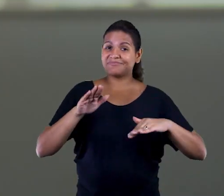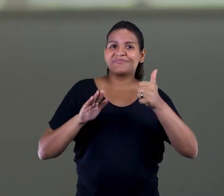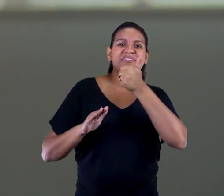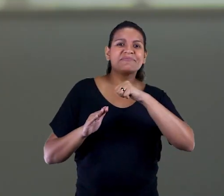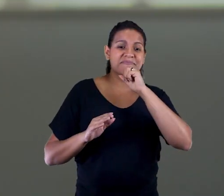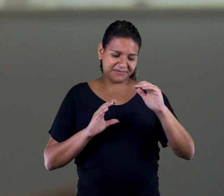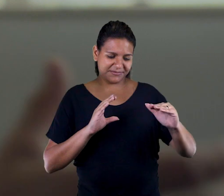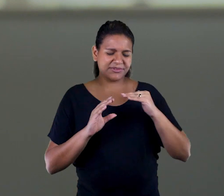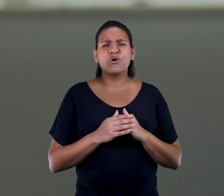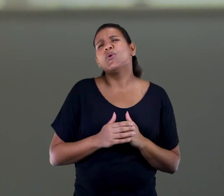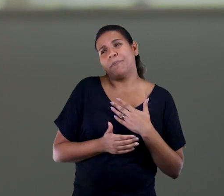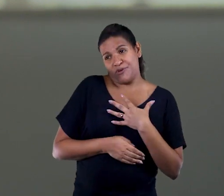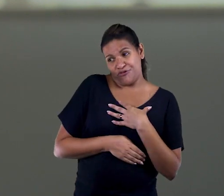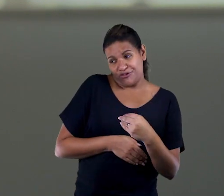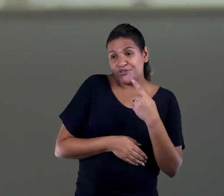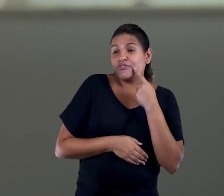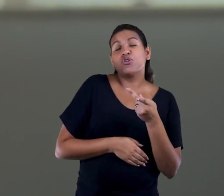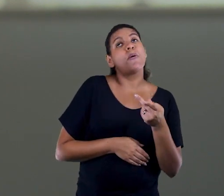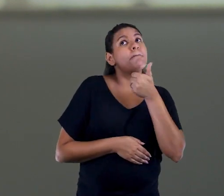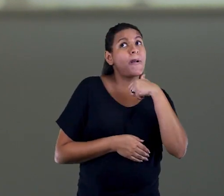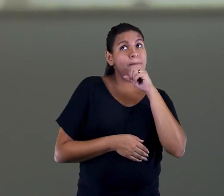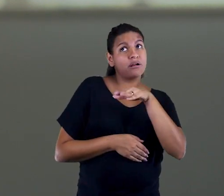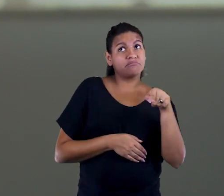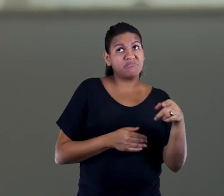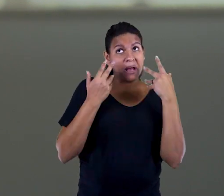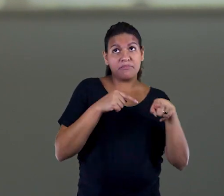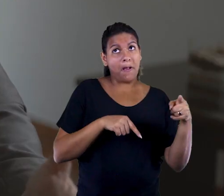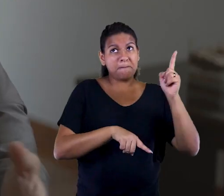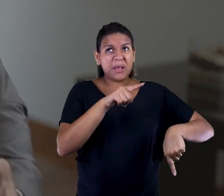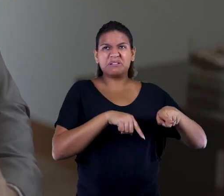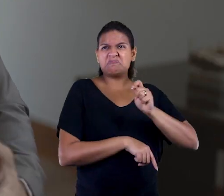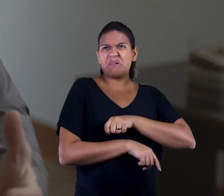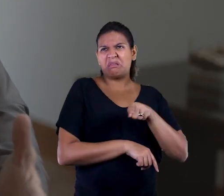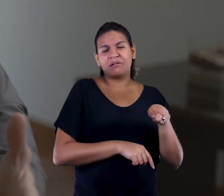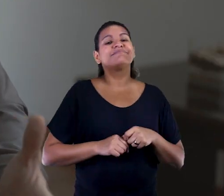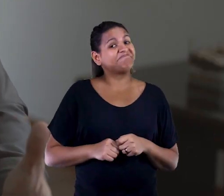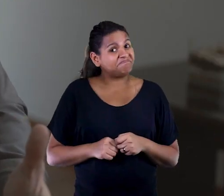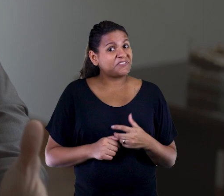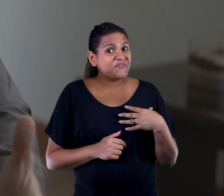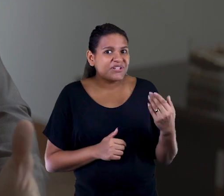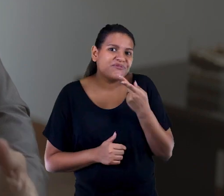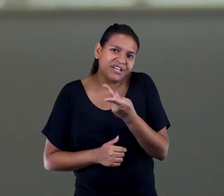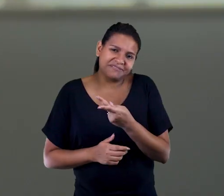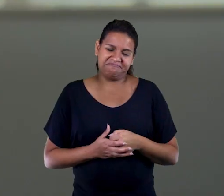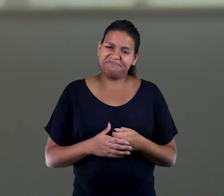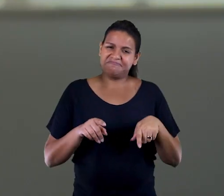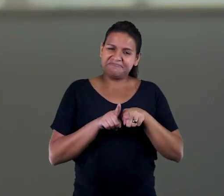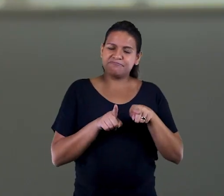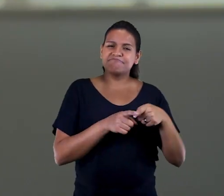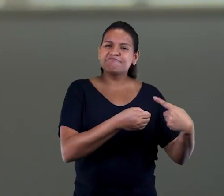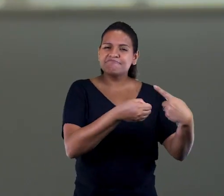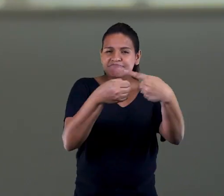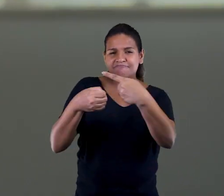mães que me mandam, meu filho veio hoje e falou assim: mãe, não pode maltratar um animal. E, paralelo a isso, a questão de políticas públicas, de